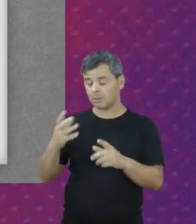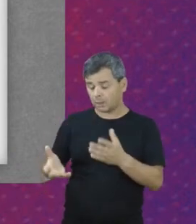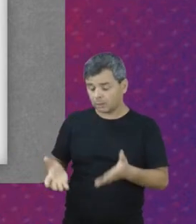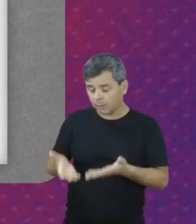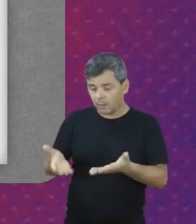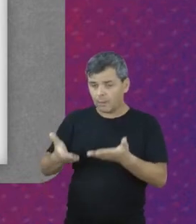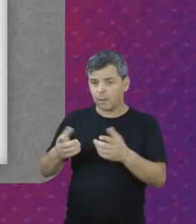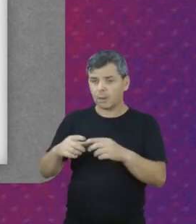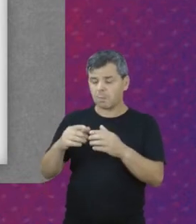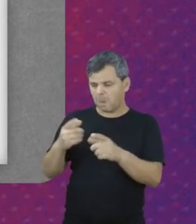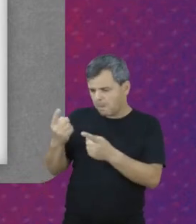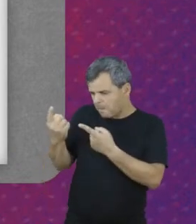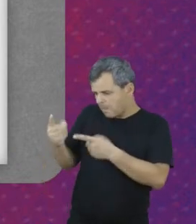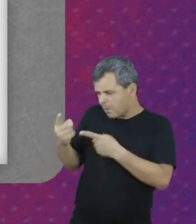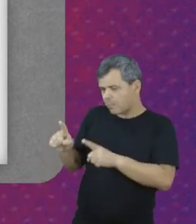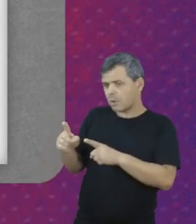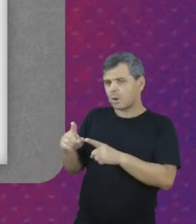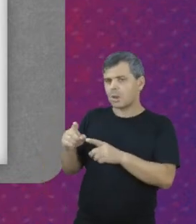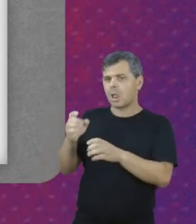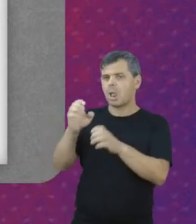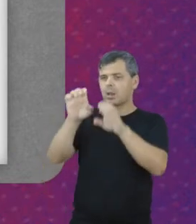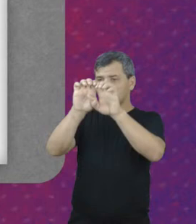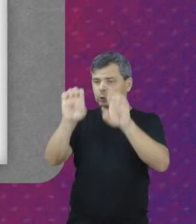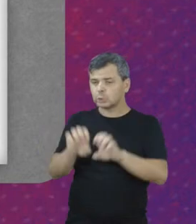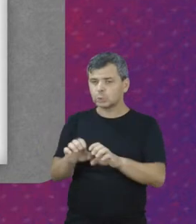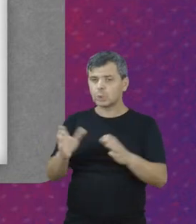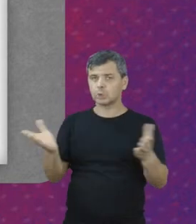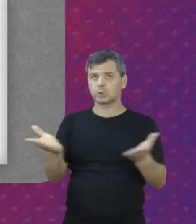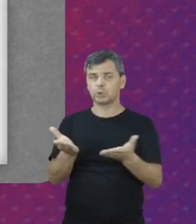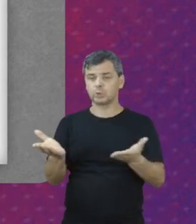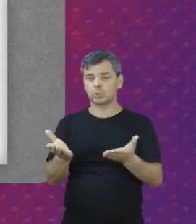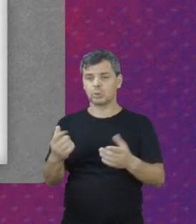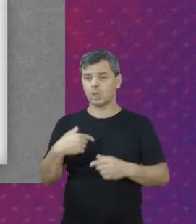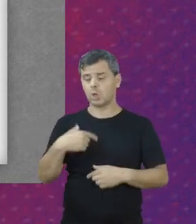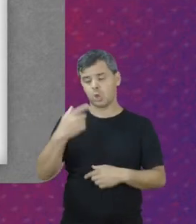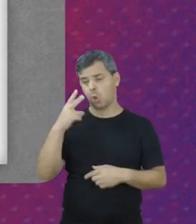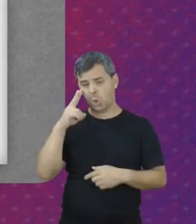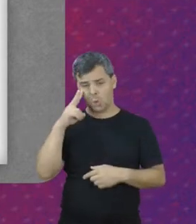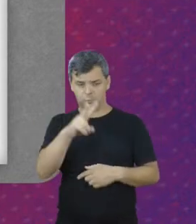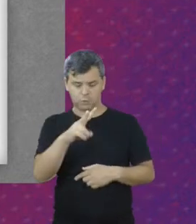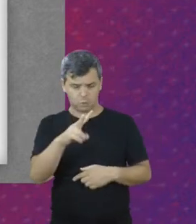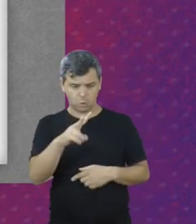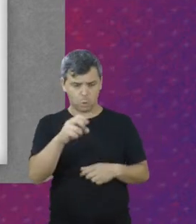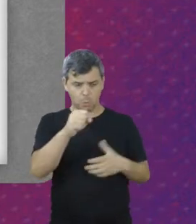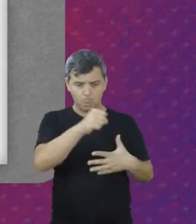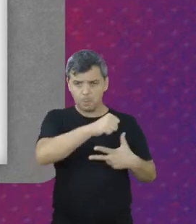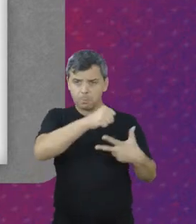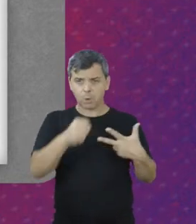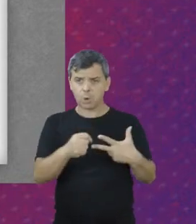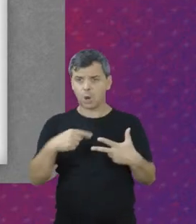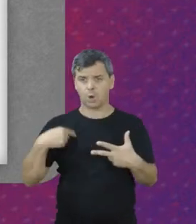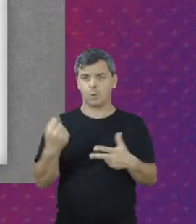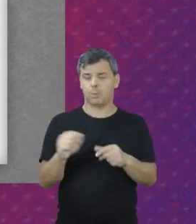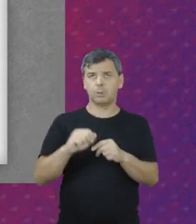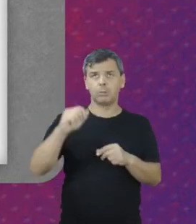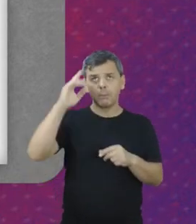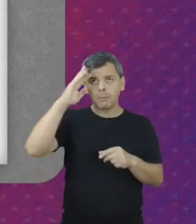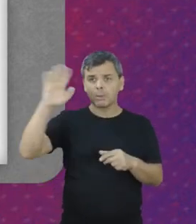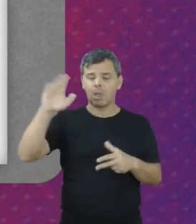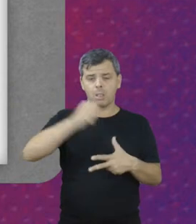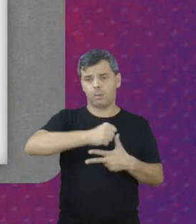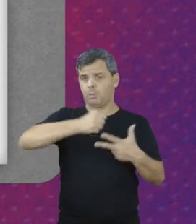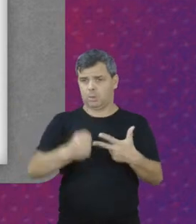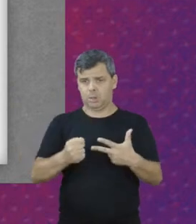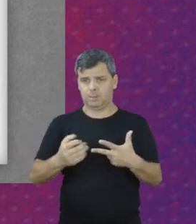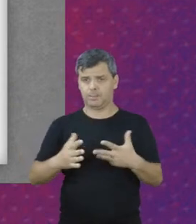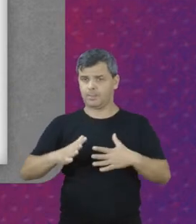para provocar mudanças na estrutura vigente. Então, se eu não sou vista no poder, eu não posso me imaginar no poder.